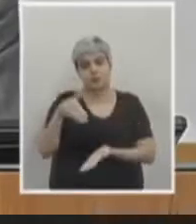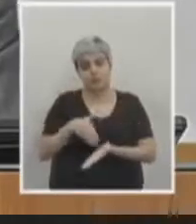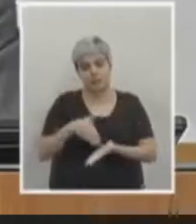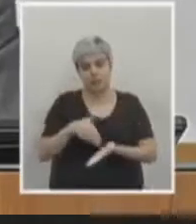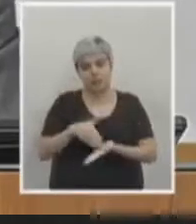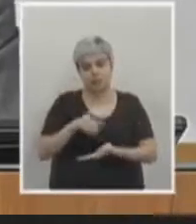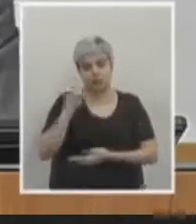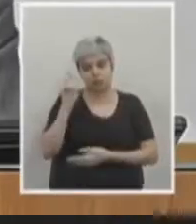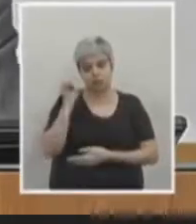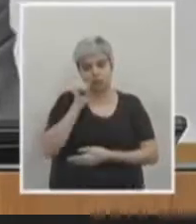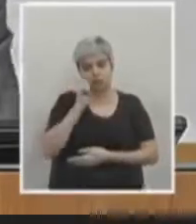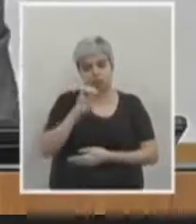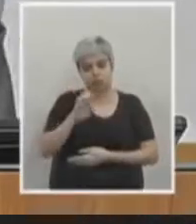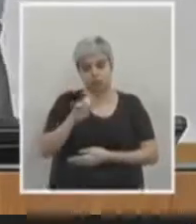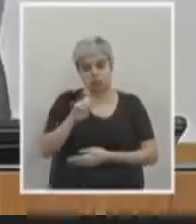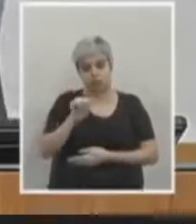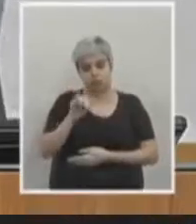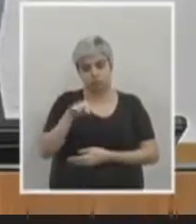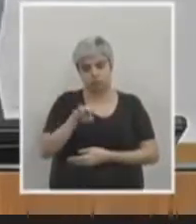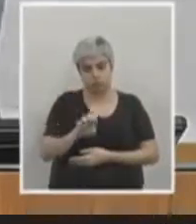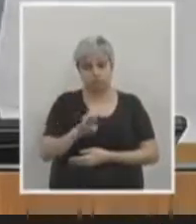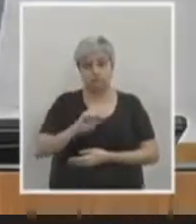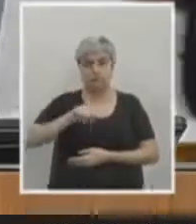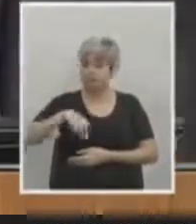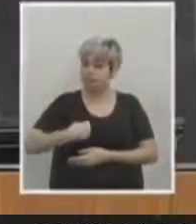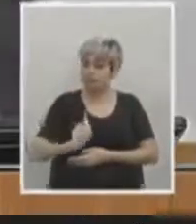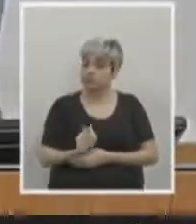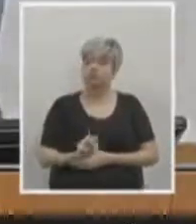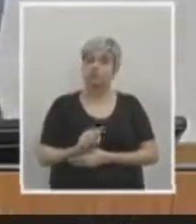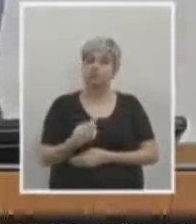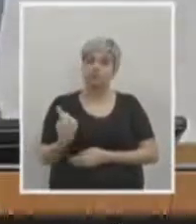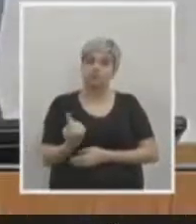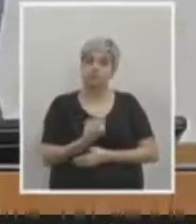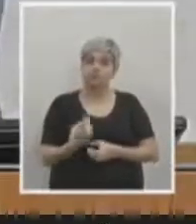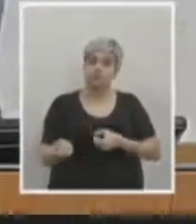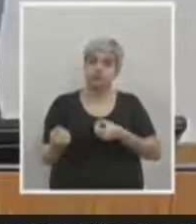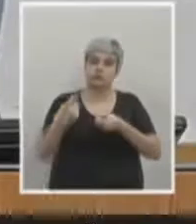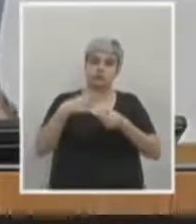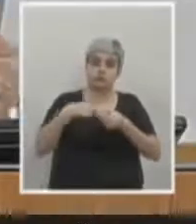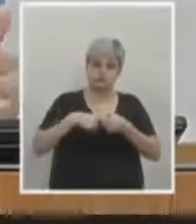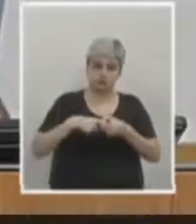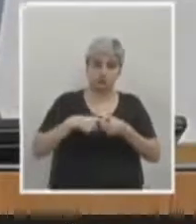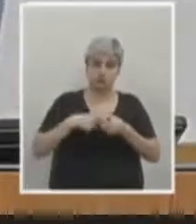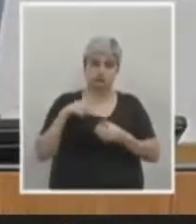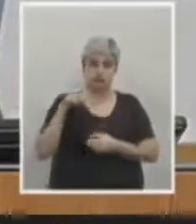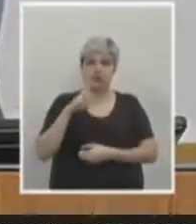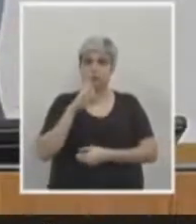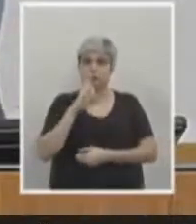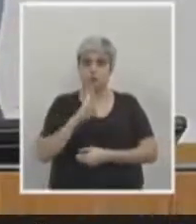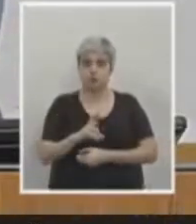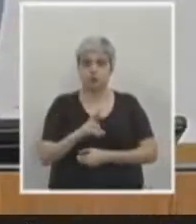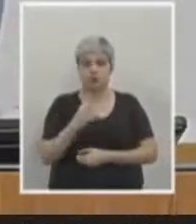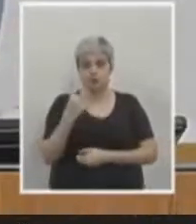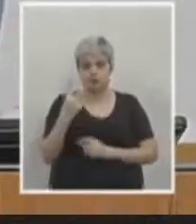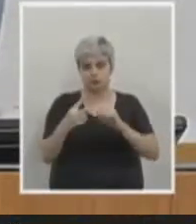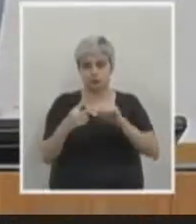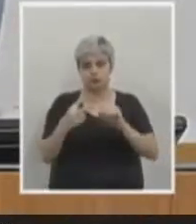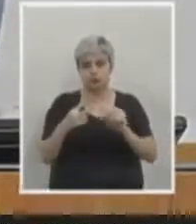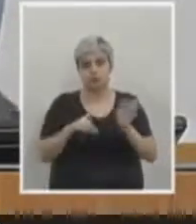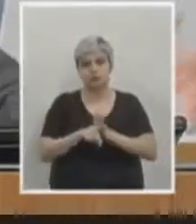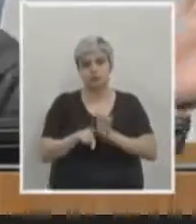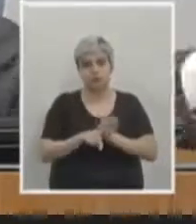da Elaine, então depois fica aí, a gente volta para que ela pudesse responder pelo menos essas mais 2